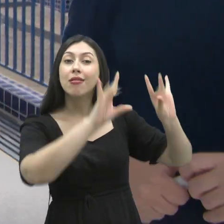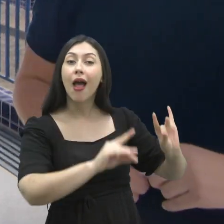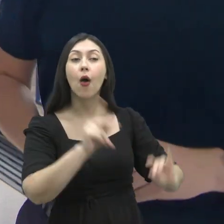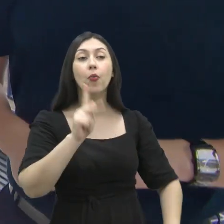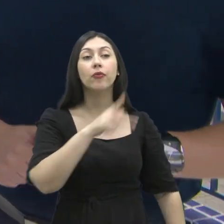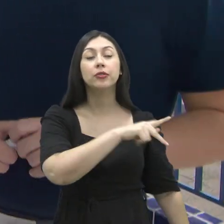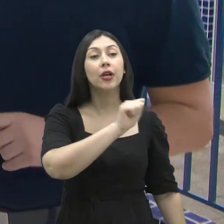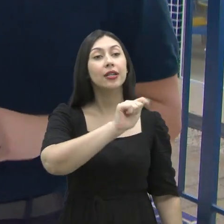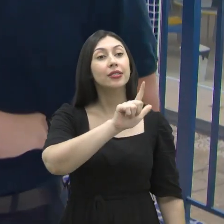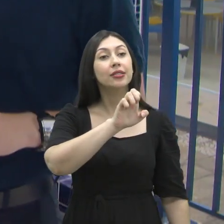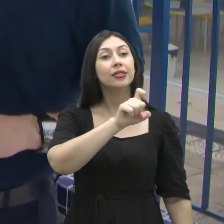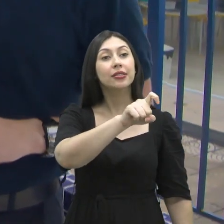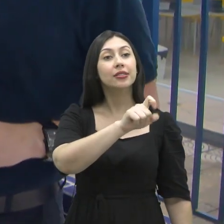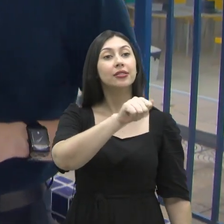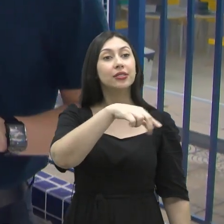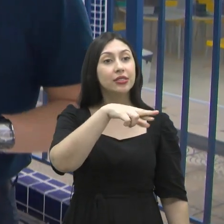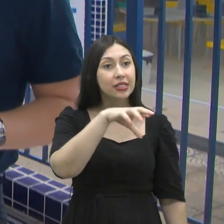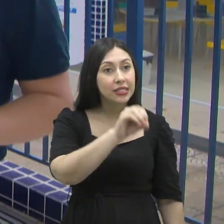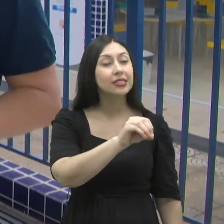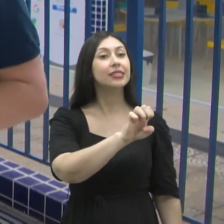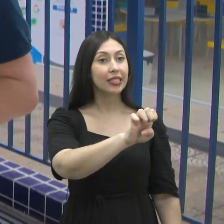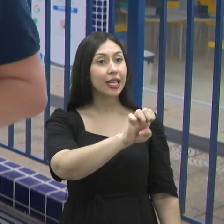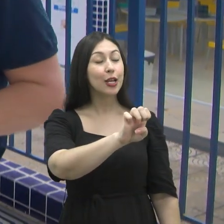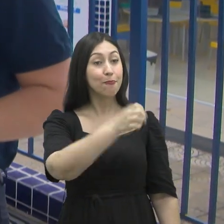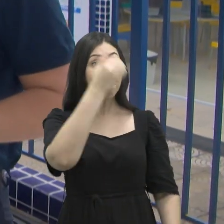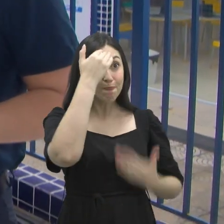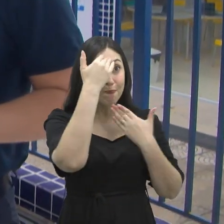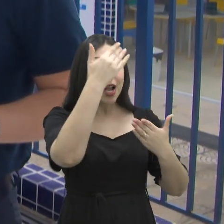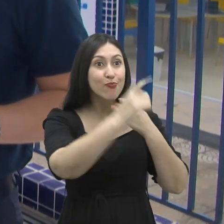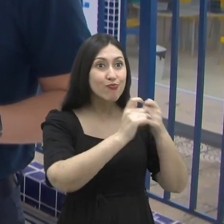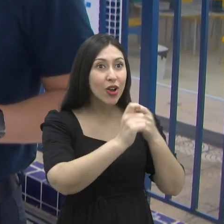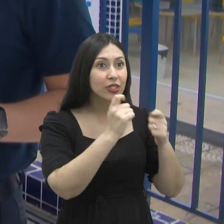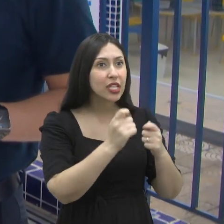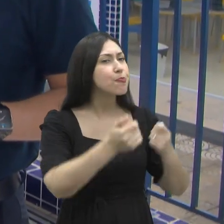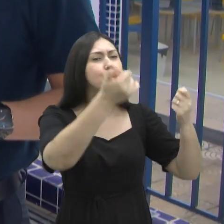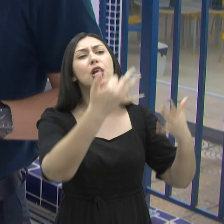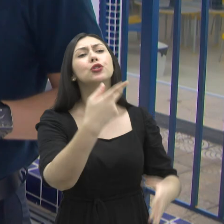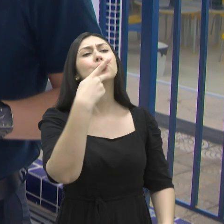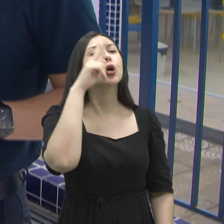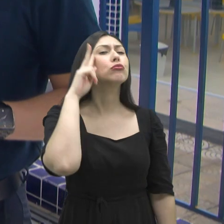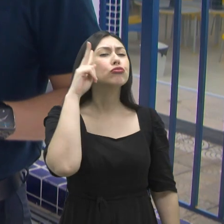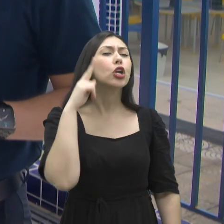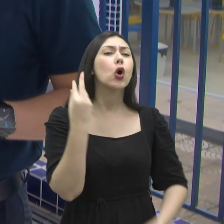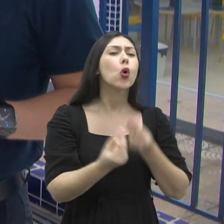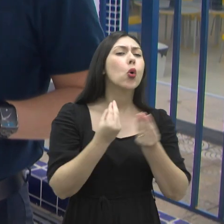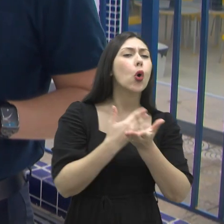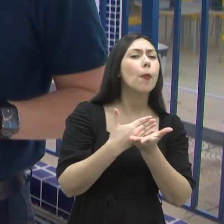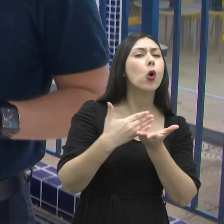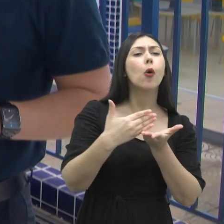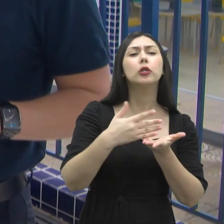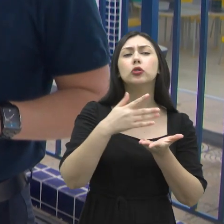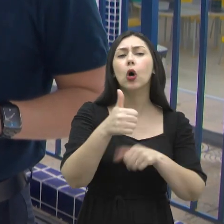Alexandre. Professor, muito obrigado pela sua entrevista. Conta pra gente então sobre a sua trajetória. Como você iniciou como professor de